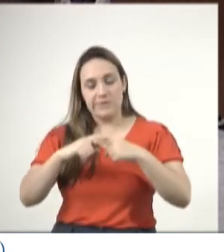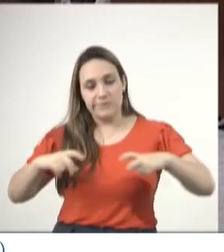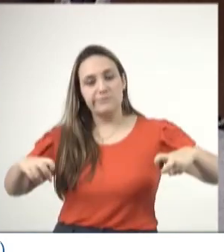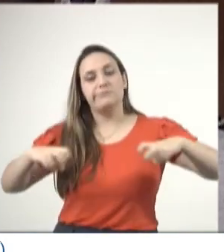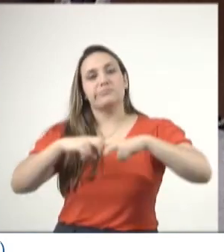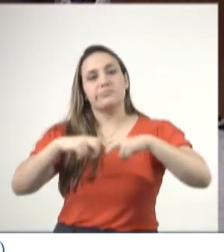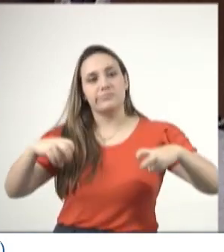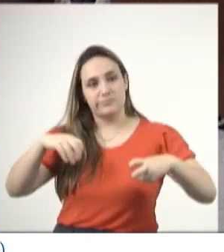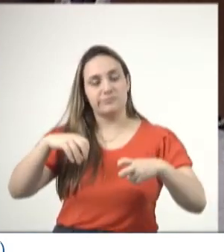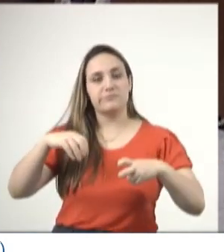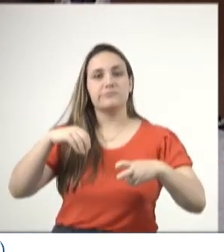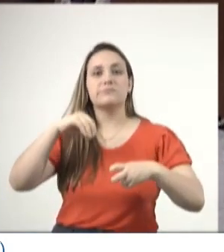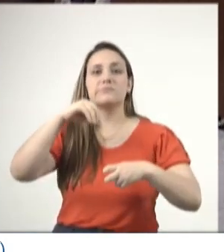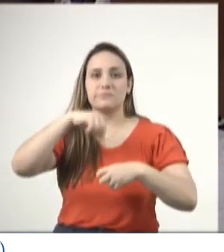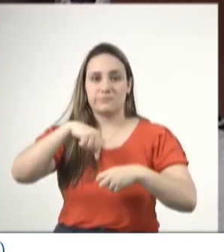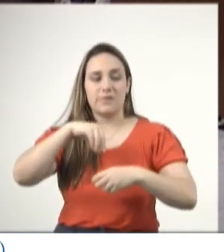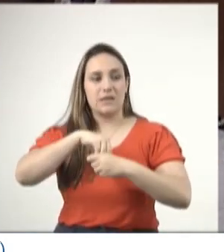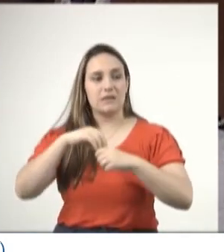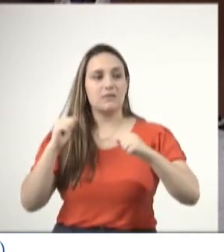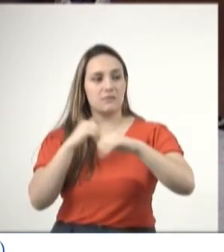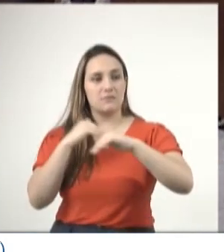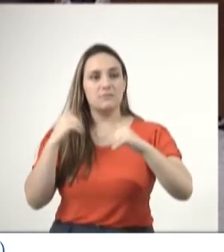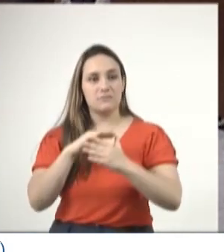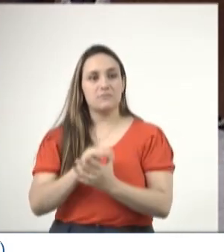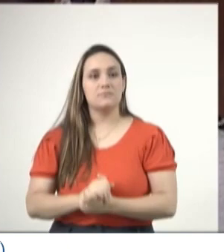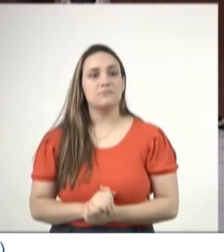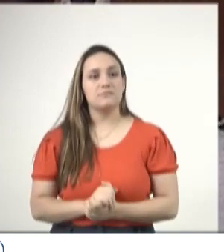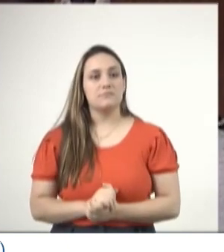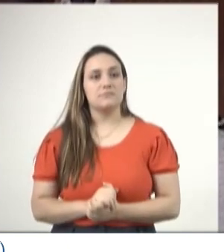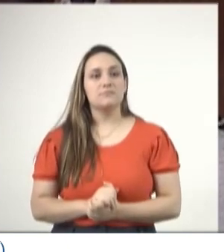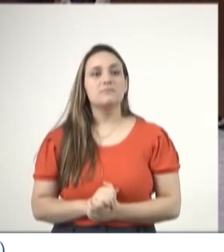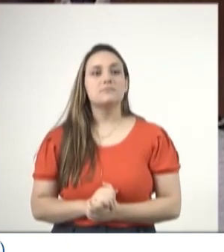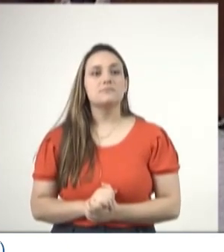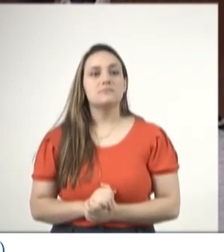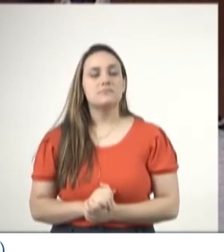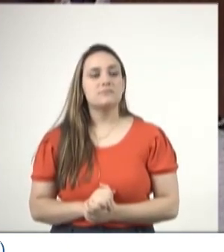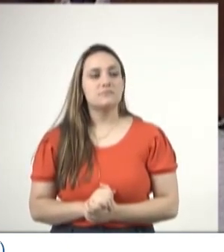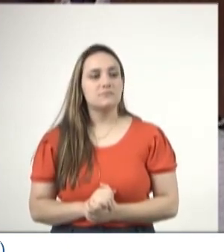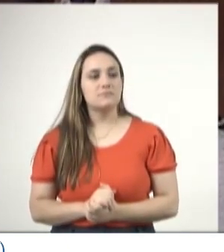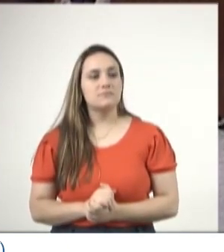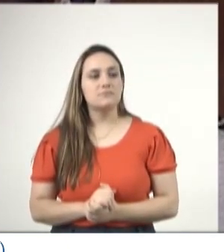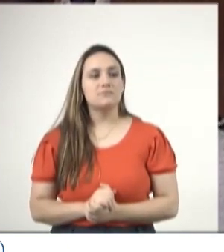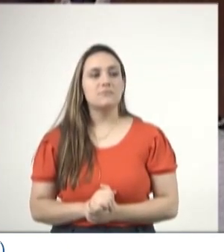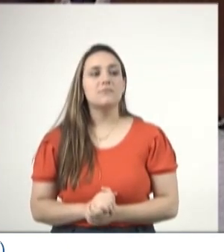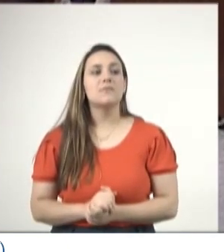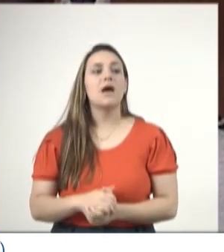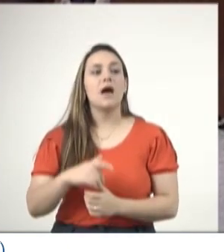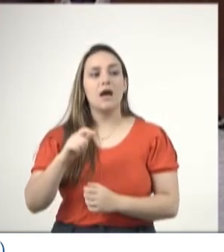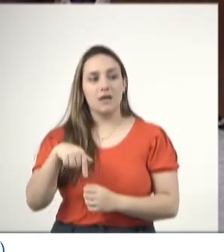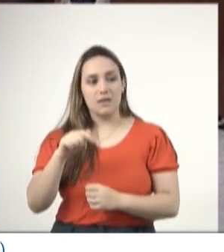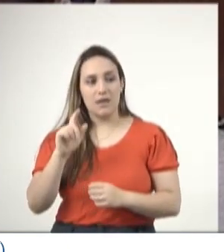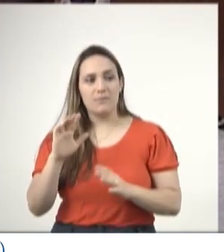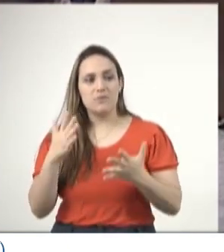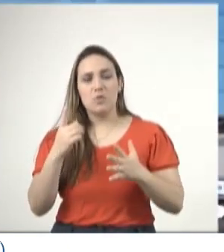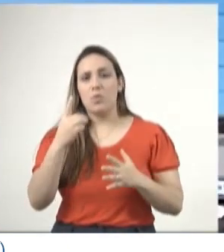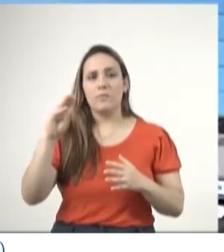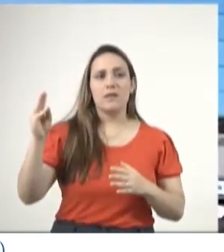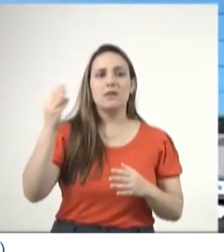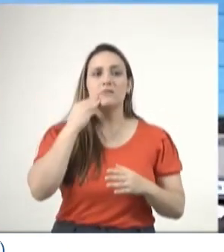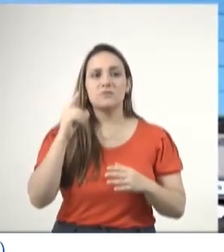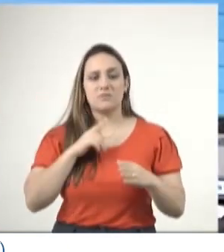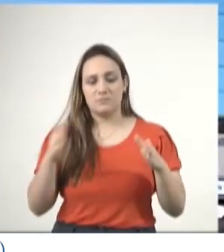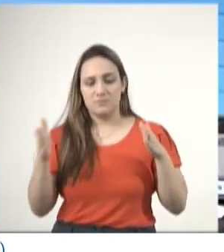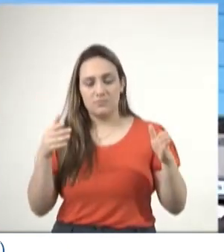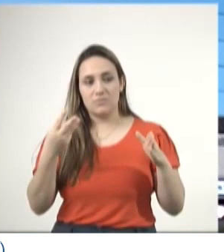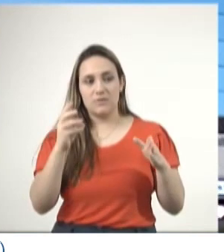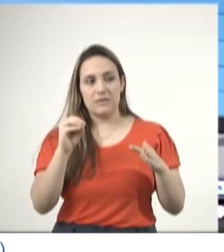inteiro. No Brasil, isso aconteceu entre 1980 e 2011. A gente perdeu mais de 1 milhão de pessoas em 30 anos por